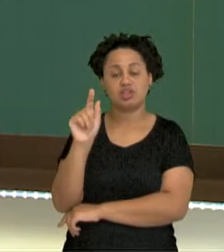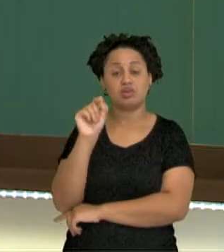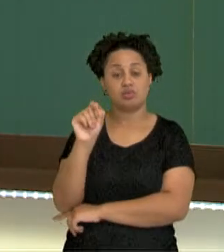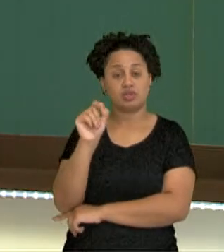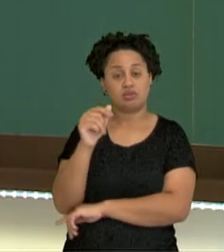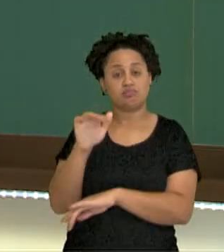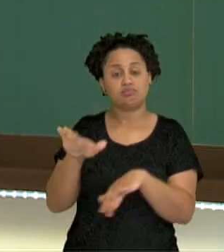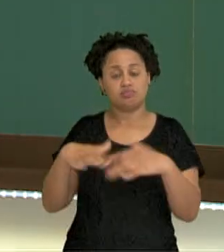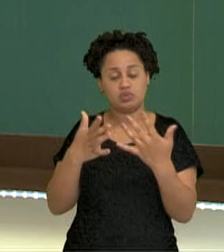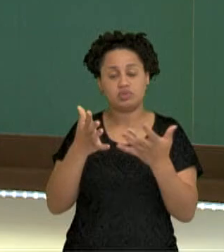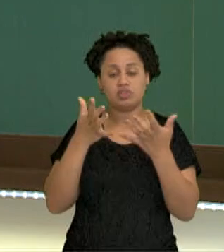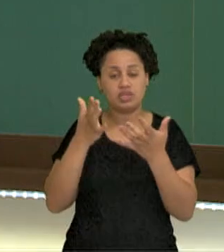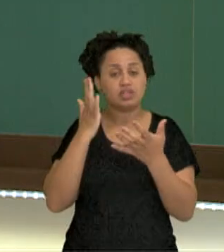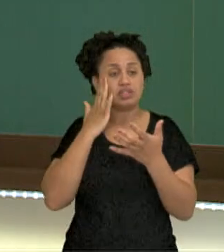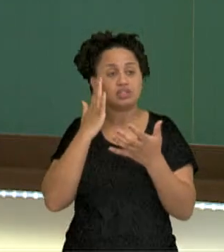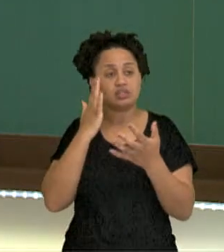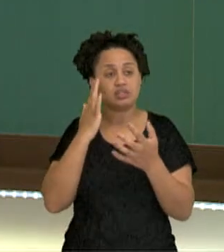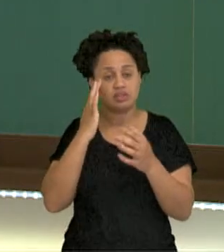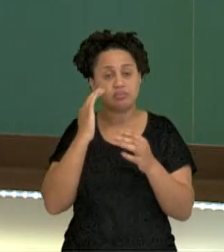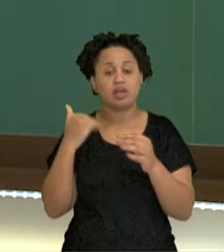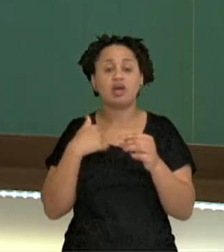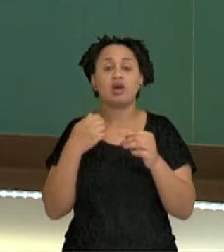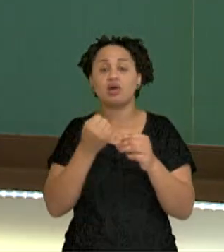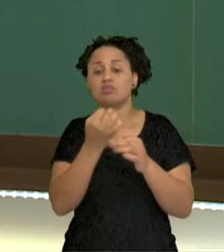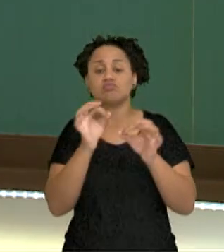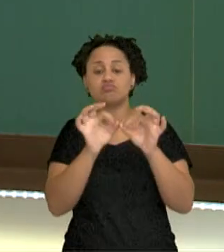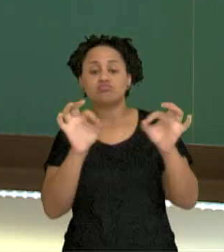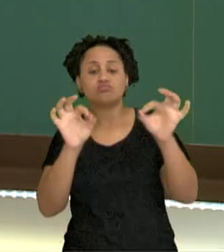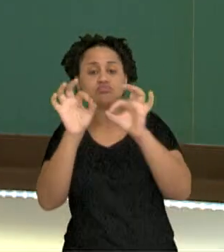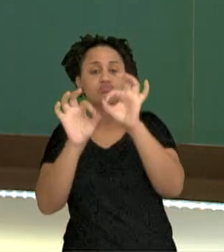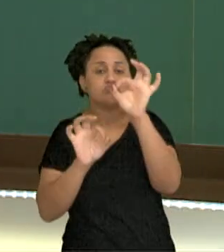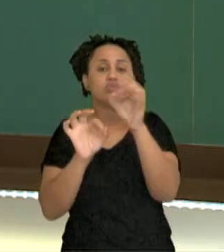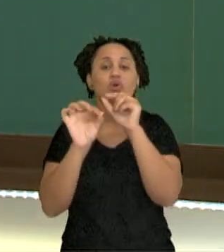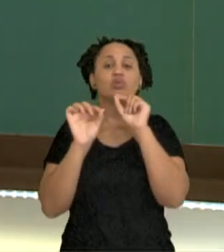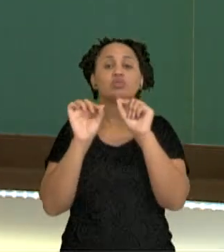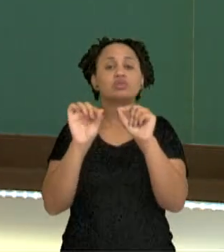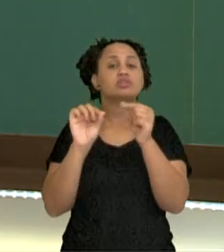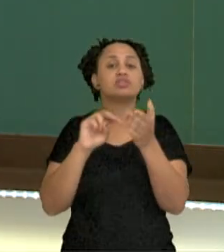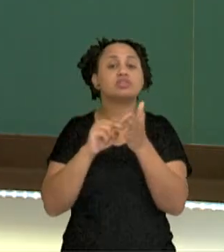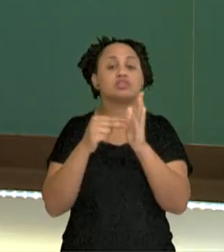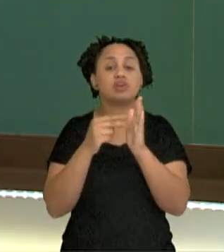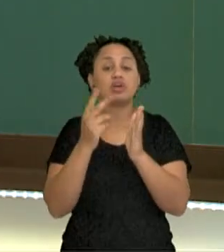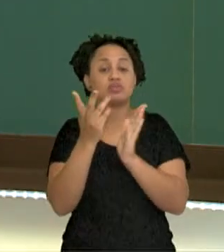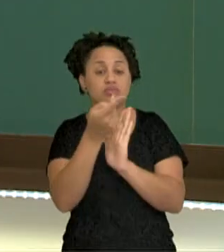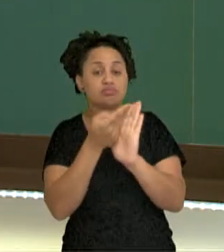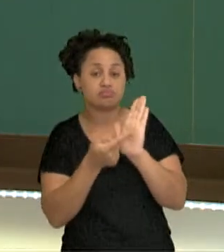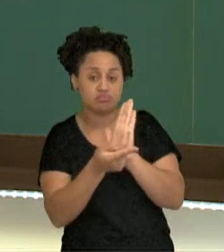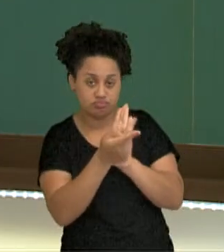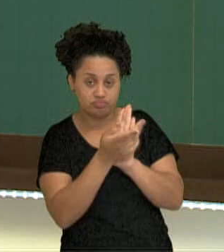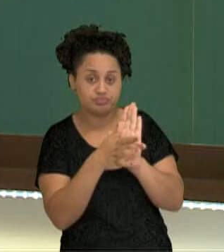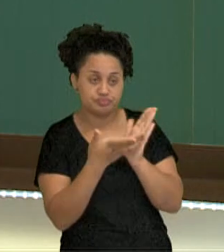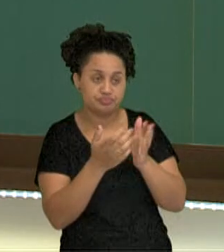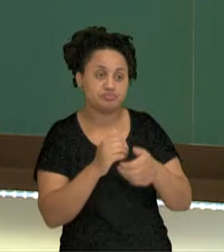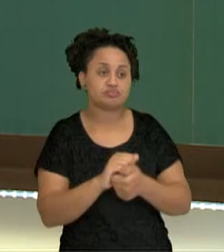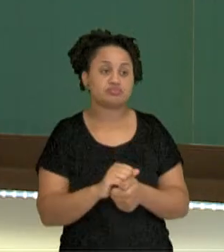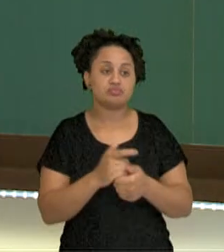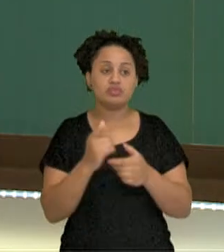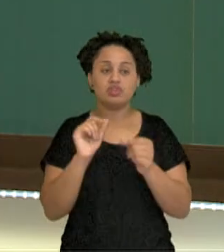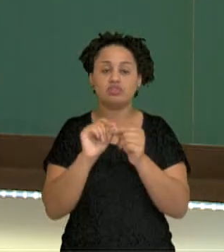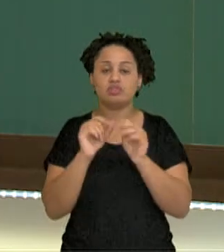ver a representação geométrica. Na representação geométrica quer dizer no desenho, tá? Eu vou usar uma